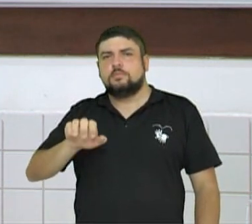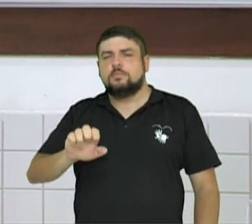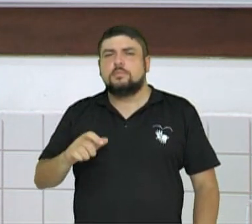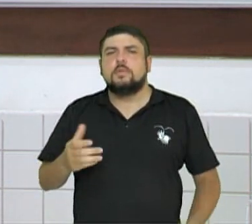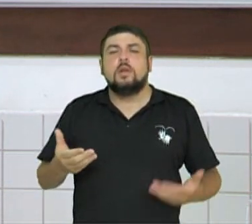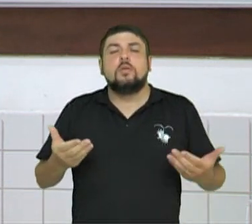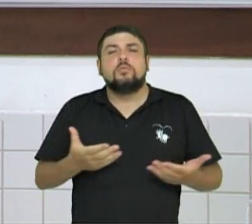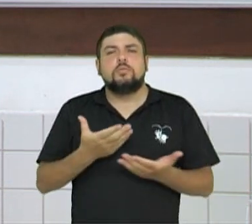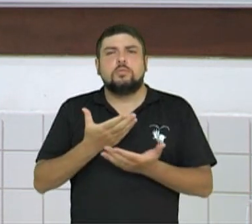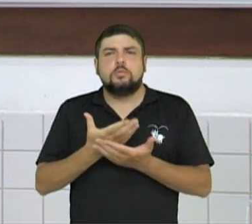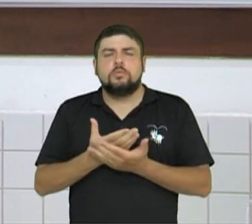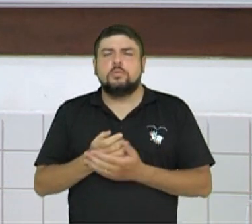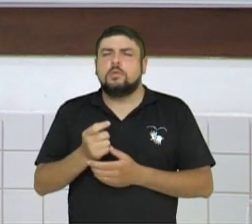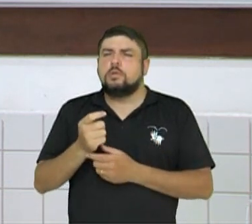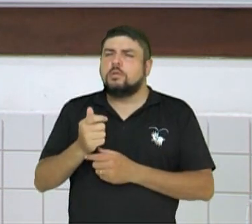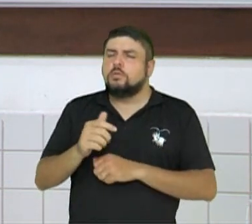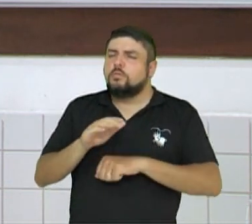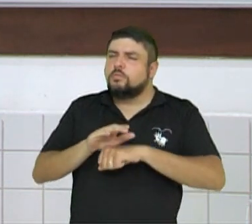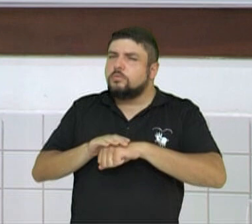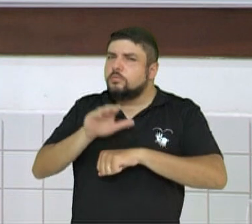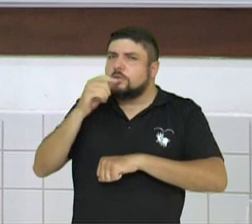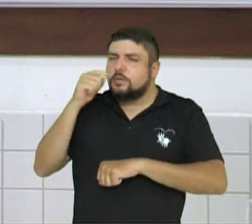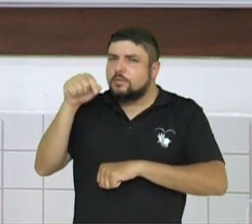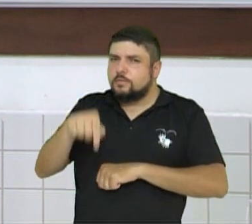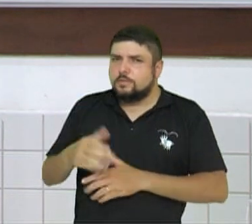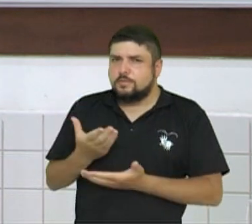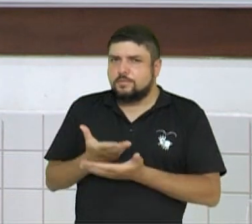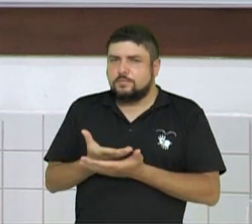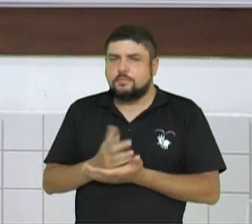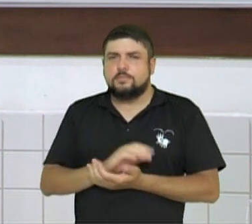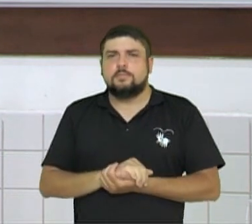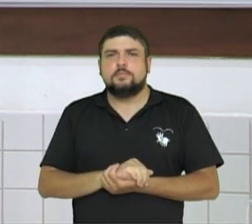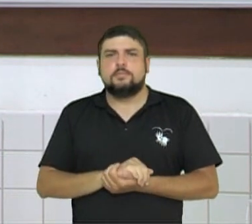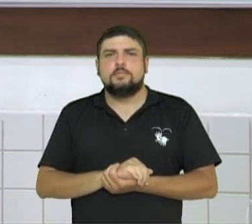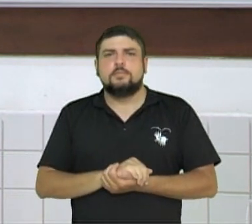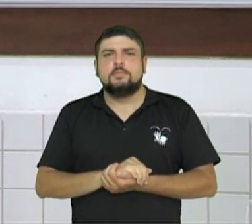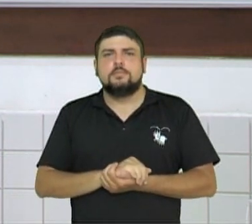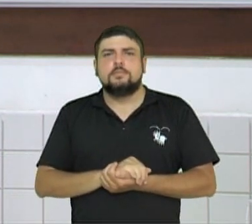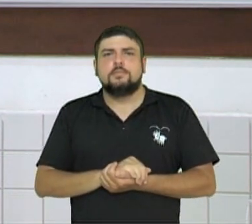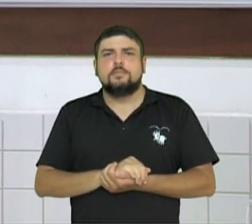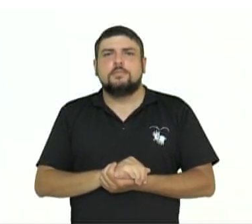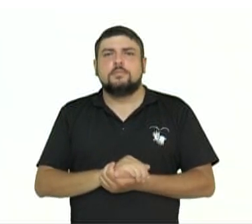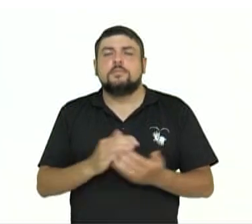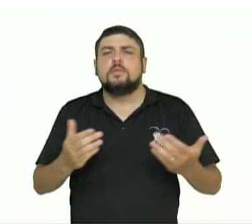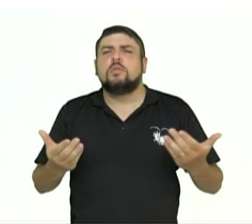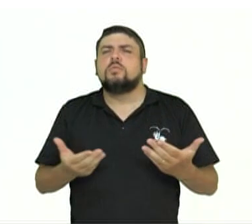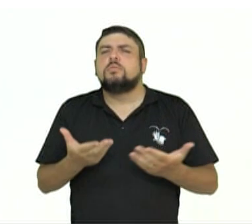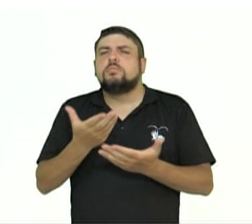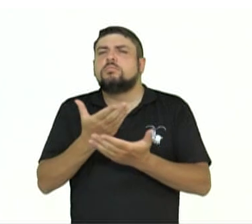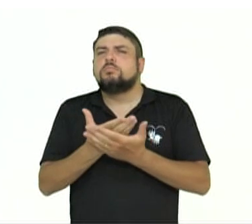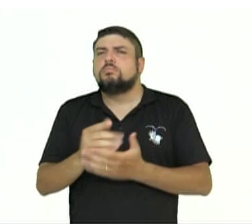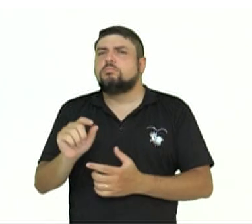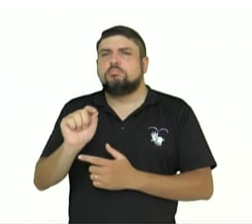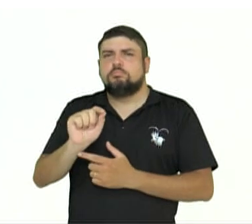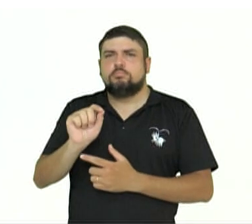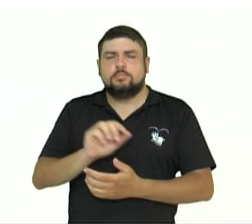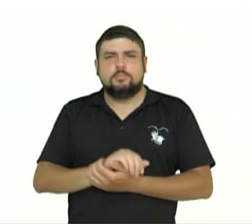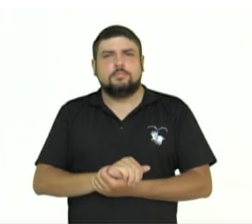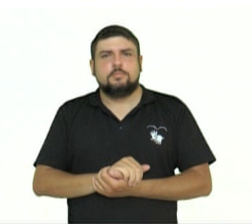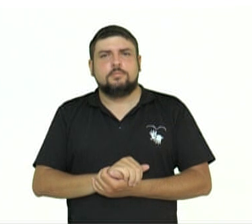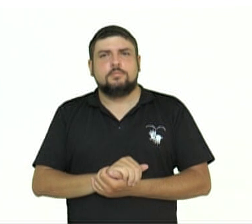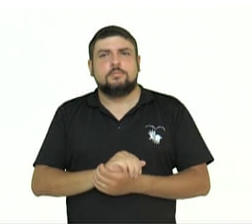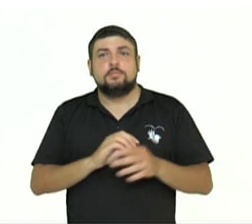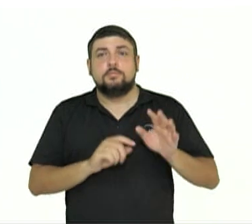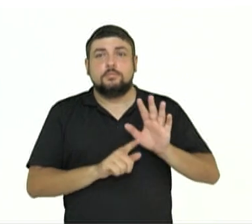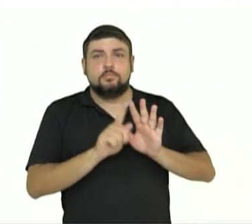un poquito más en esa clase, ¿bien? A ver, entonces, ¿qué vamos a estudiar hoy? Gênero